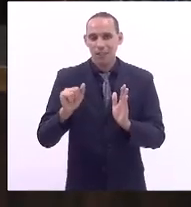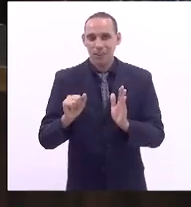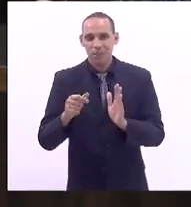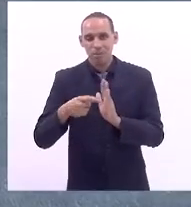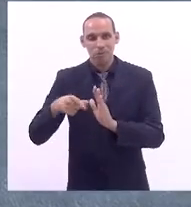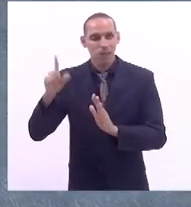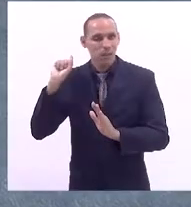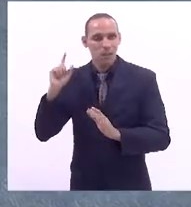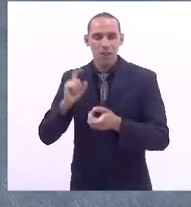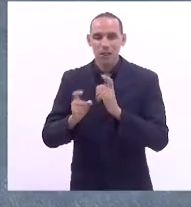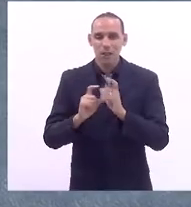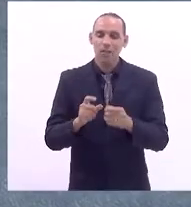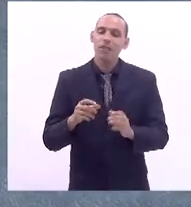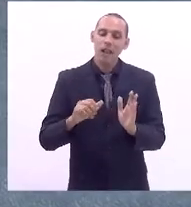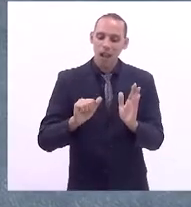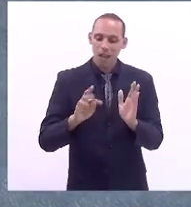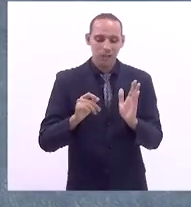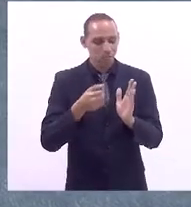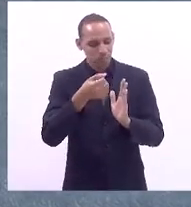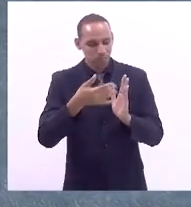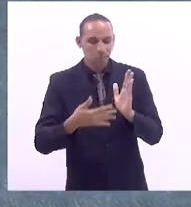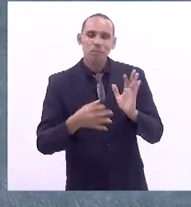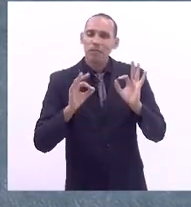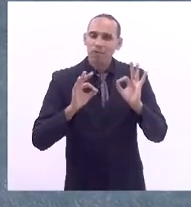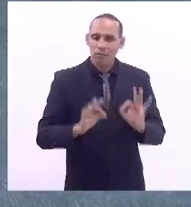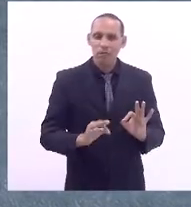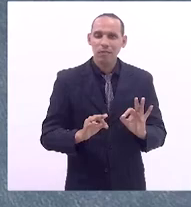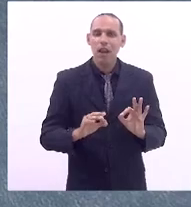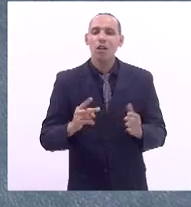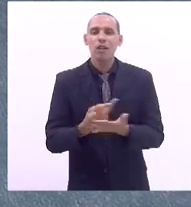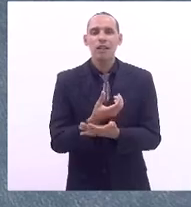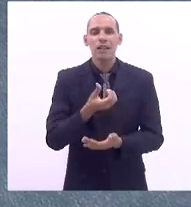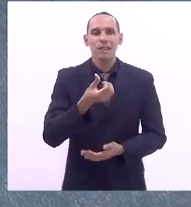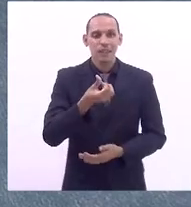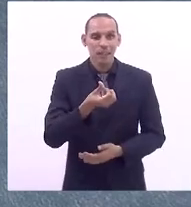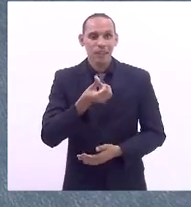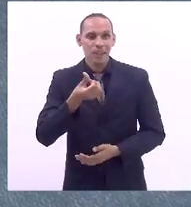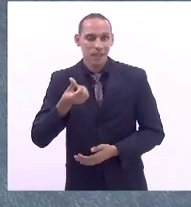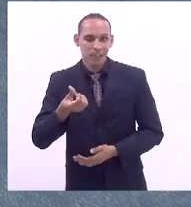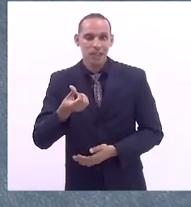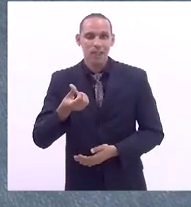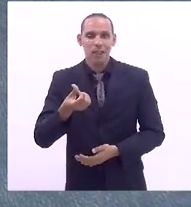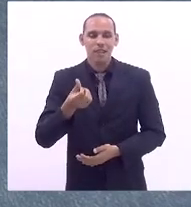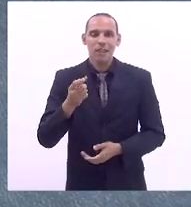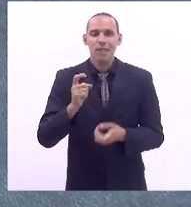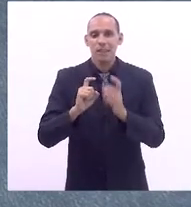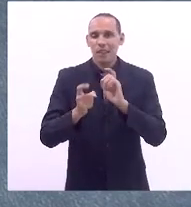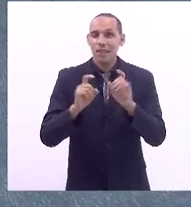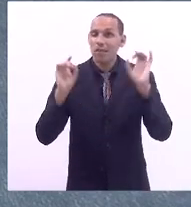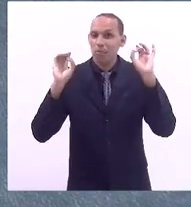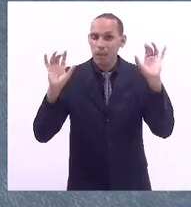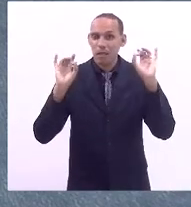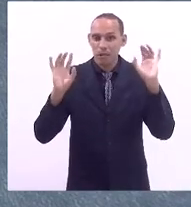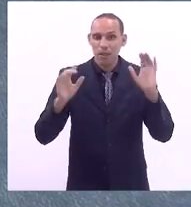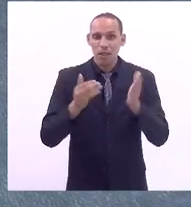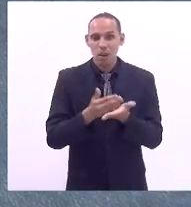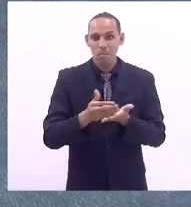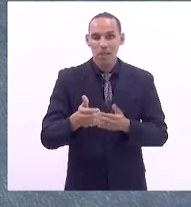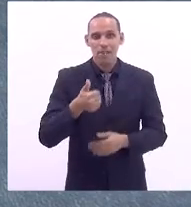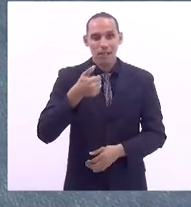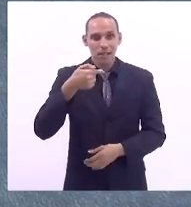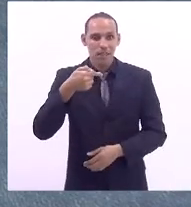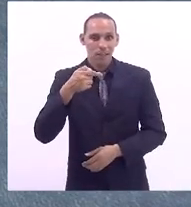anterior reflete com exatidão o ocorrido na 66ª sessão extraordinária que